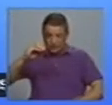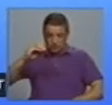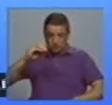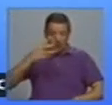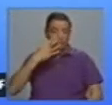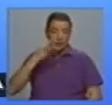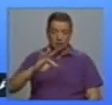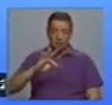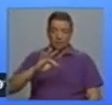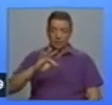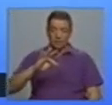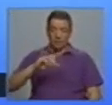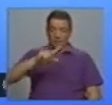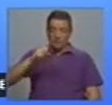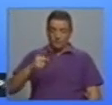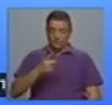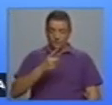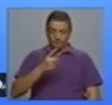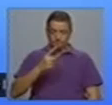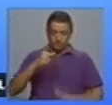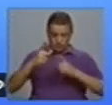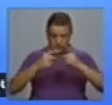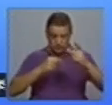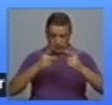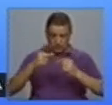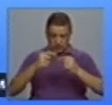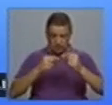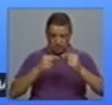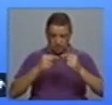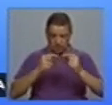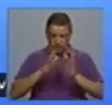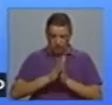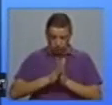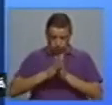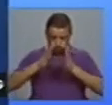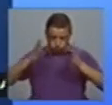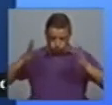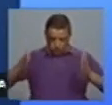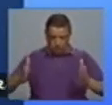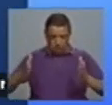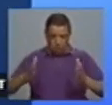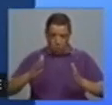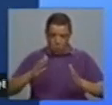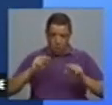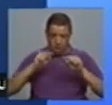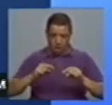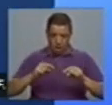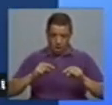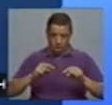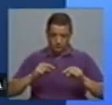tentar, podemos e devemos tentar procurar estrelas que são autênticos monstros em termos da sua massa.